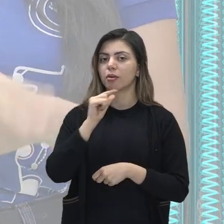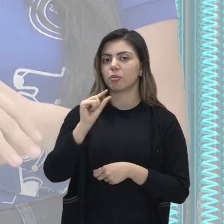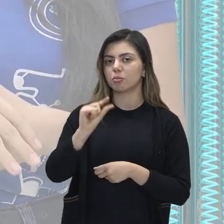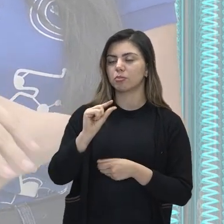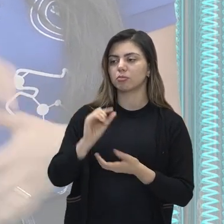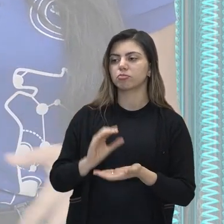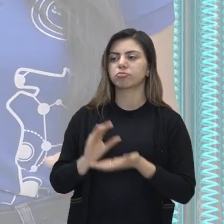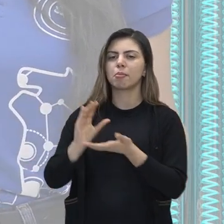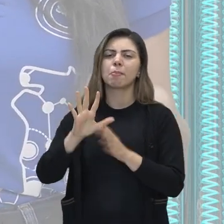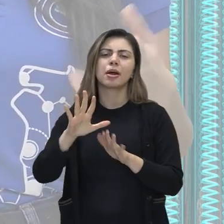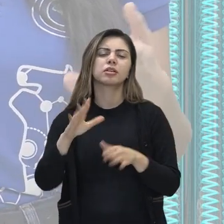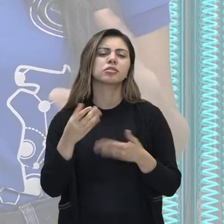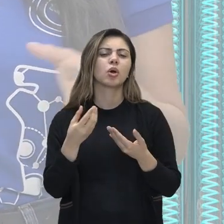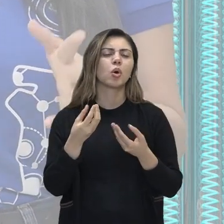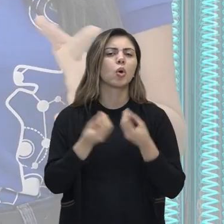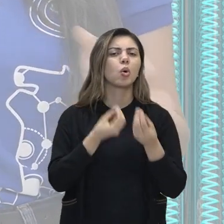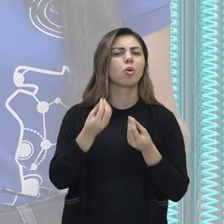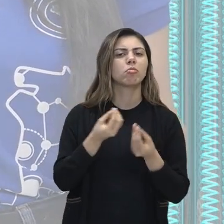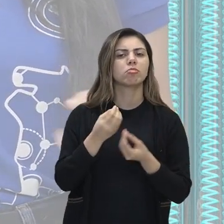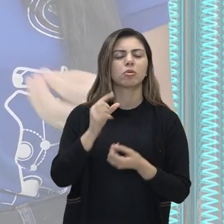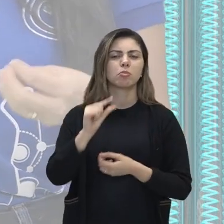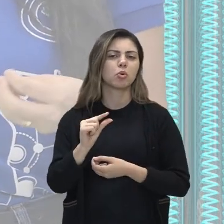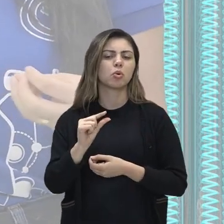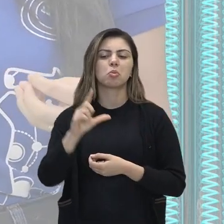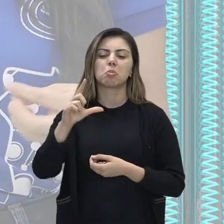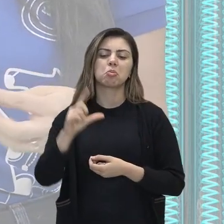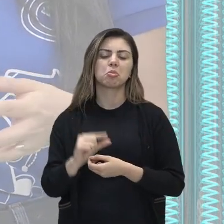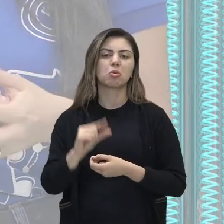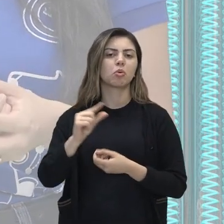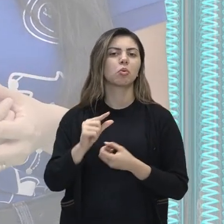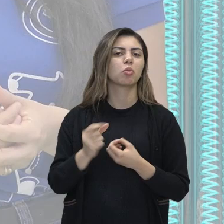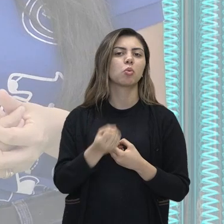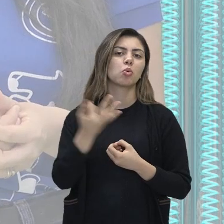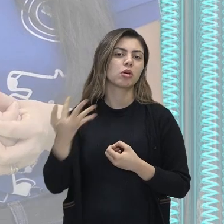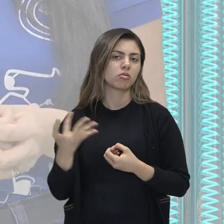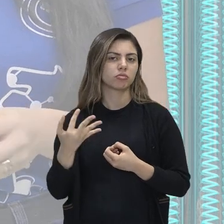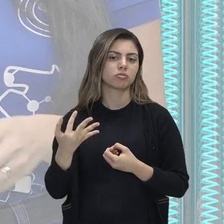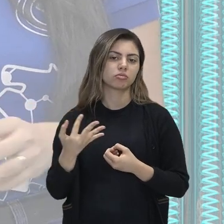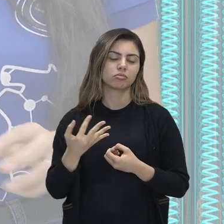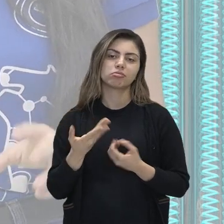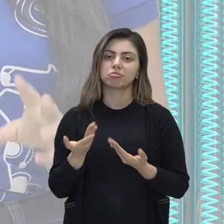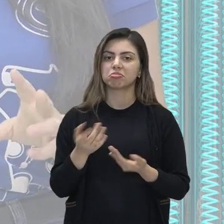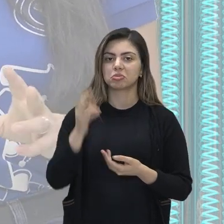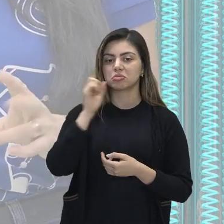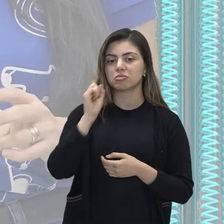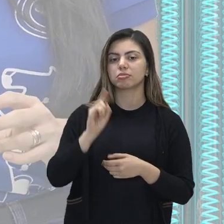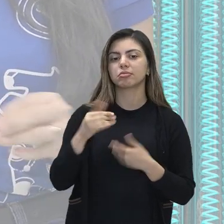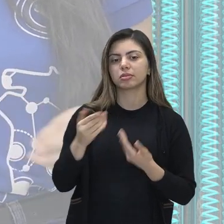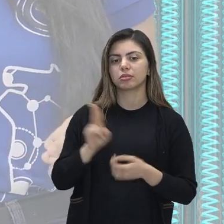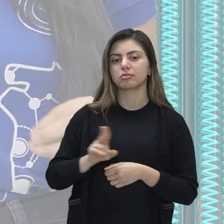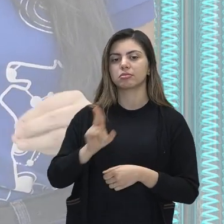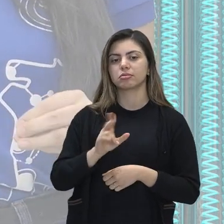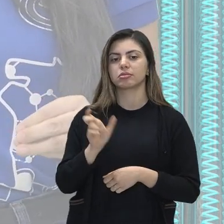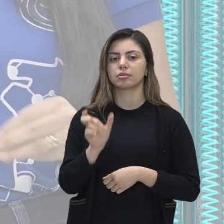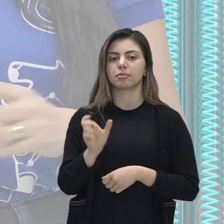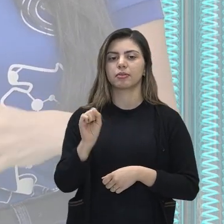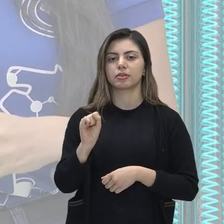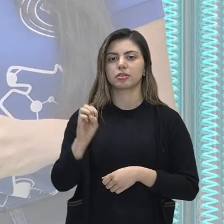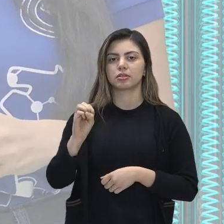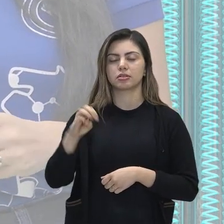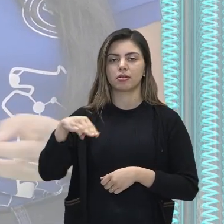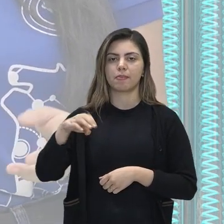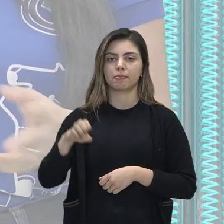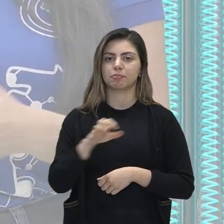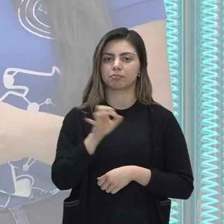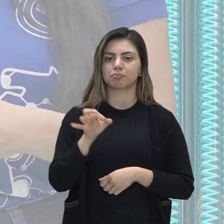mas está dizendo alguma, né? Alguma água, se a gente for traduzir ao pé da letra. Então, fica mais ou menos essa ideia de um pouco de